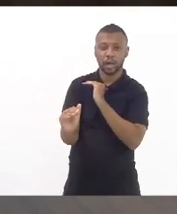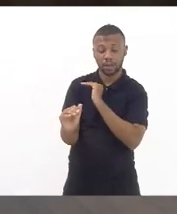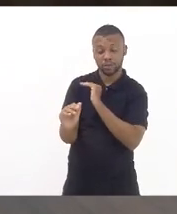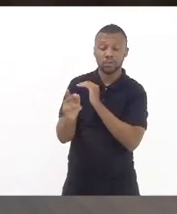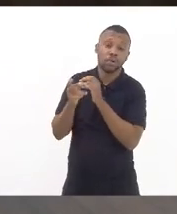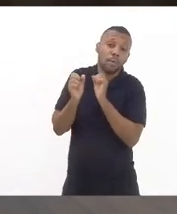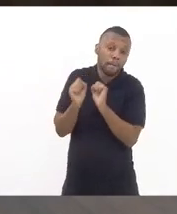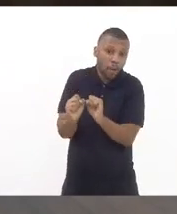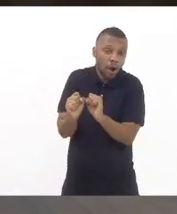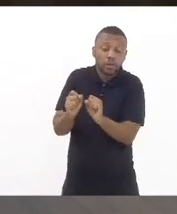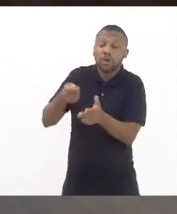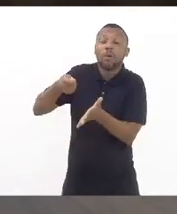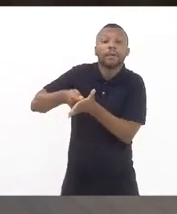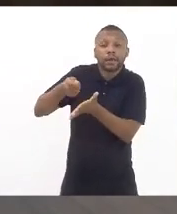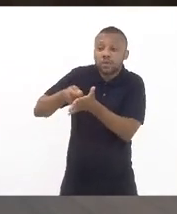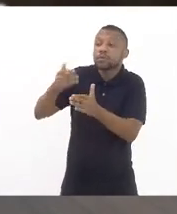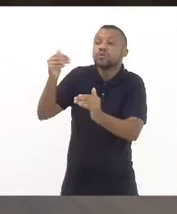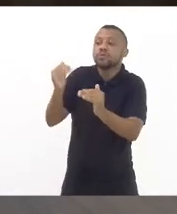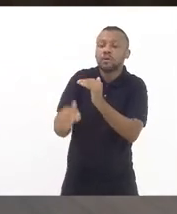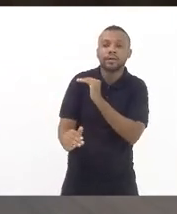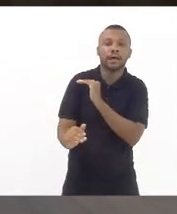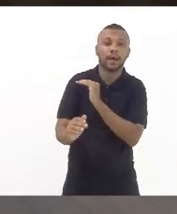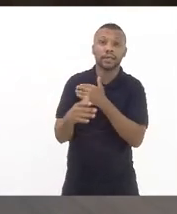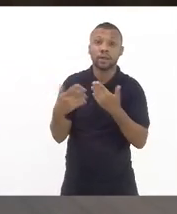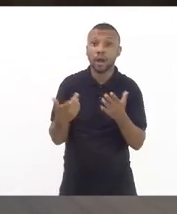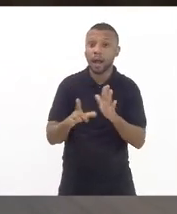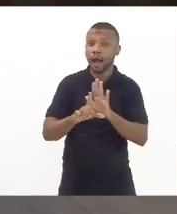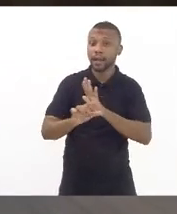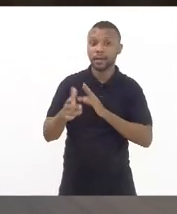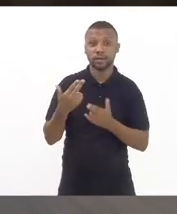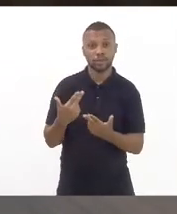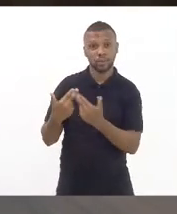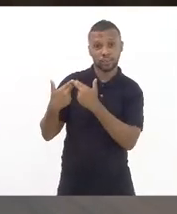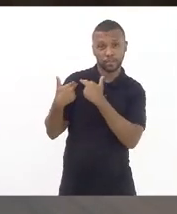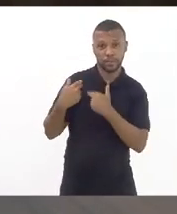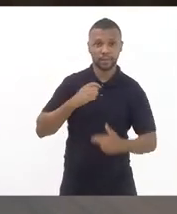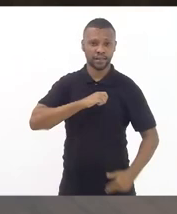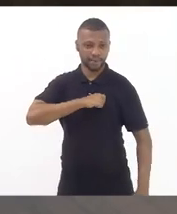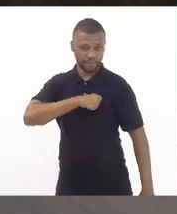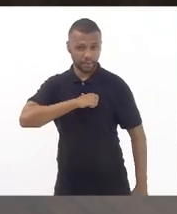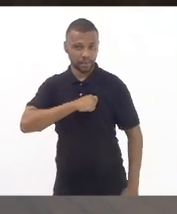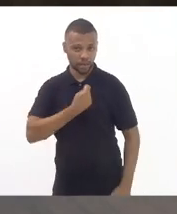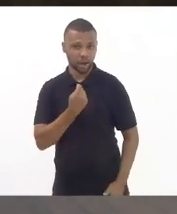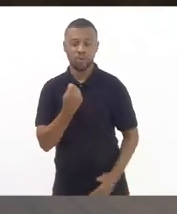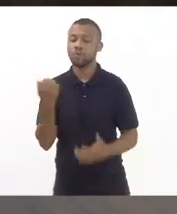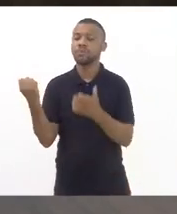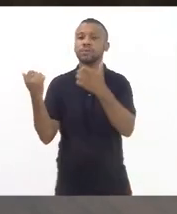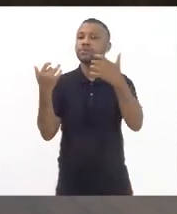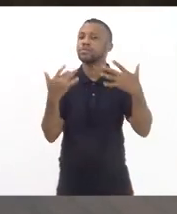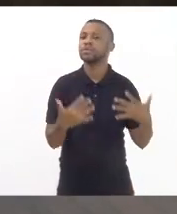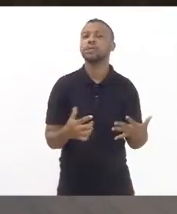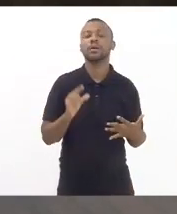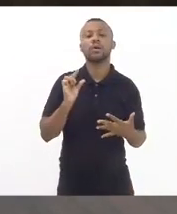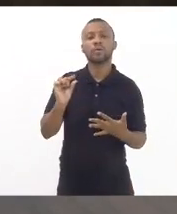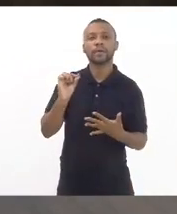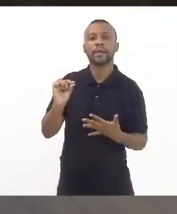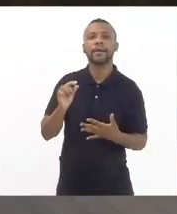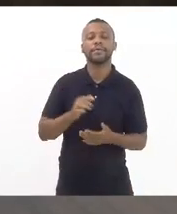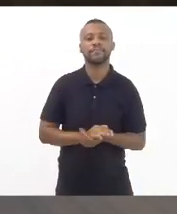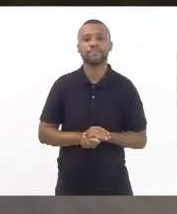continuar a discordar. A Lei de Responsabilidade Fiscal diz que são